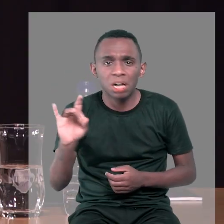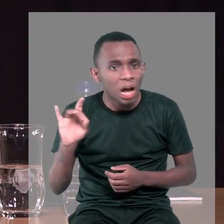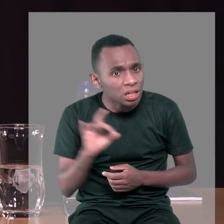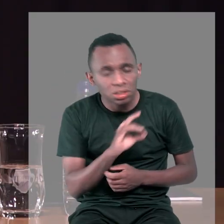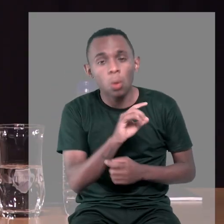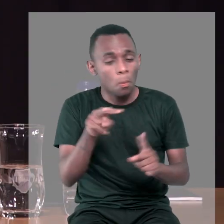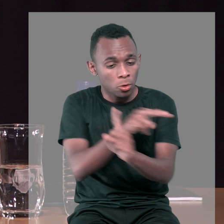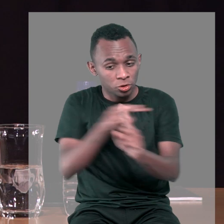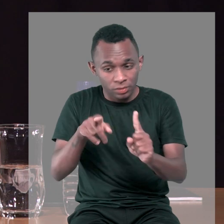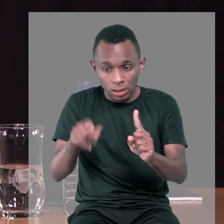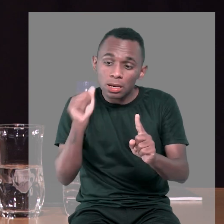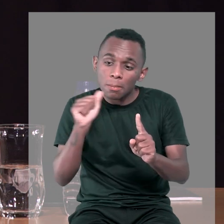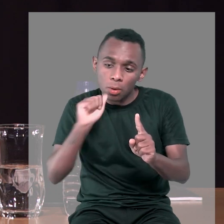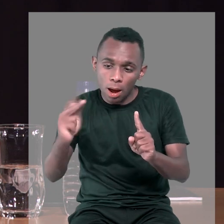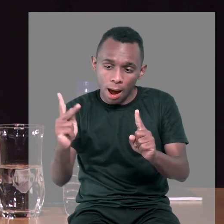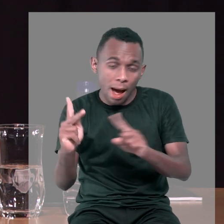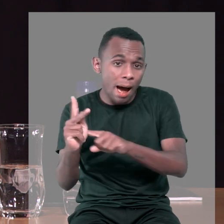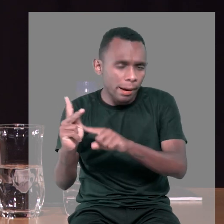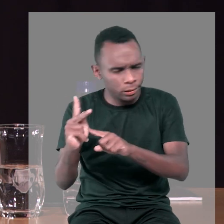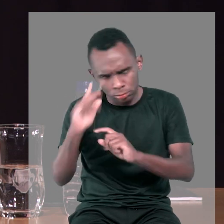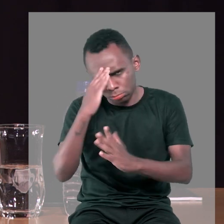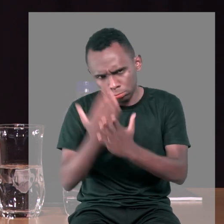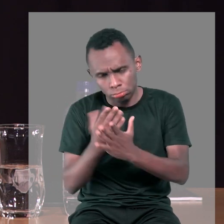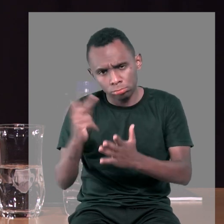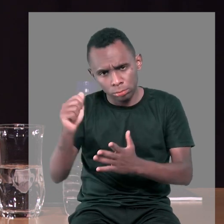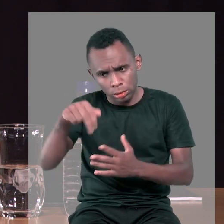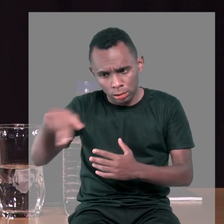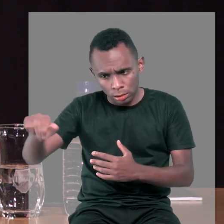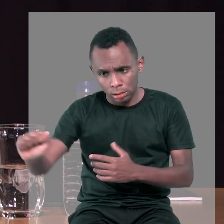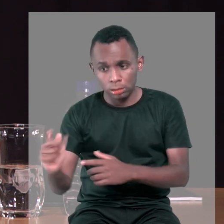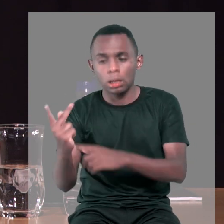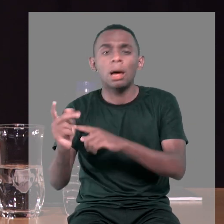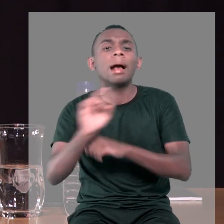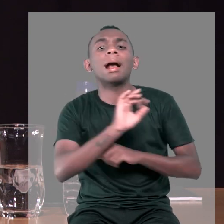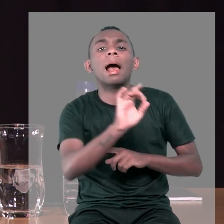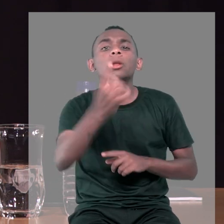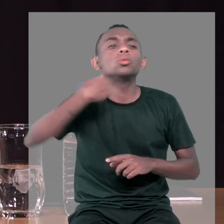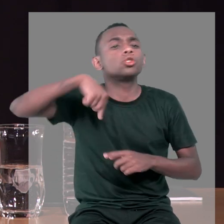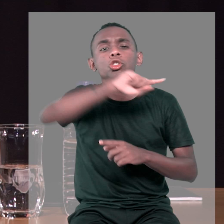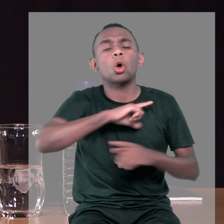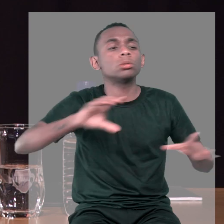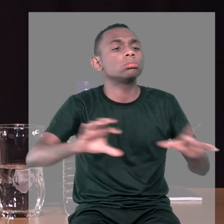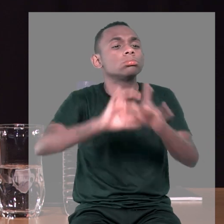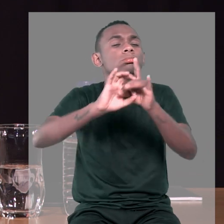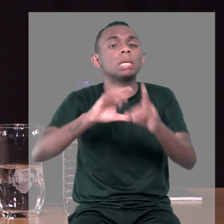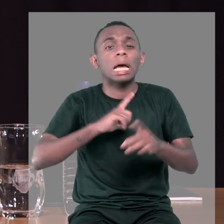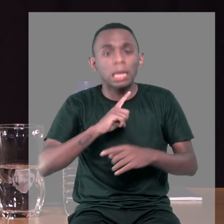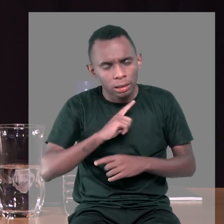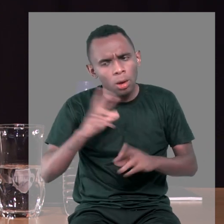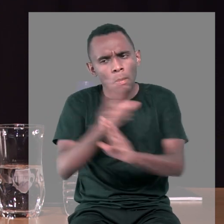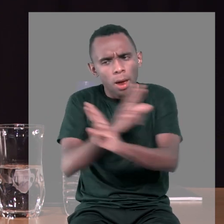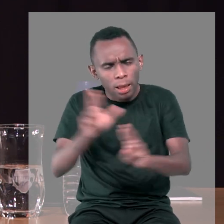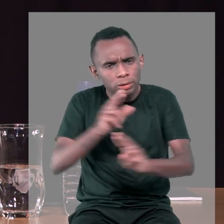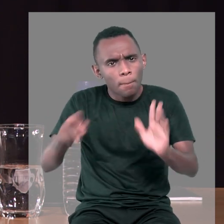iguais. Por outro lado, cada um de nós é único, é singular. Portanto, a